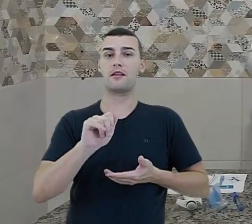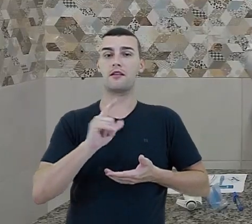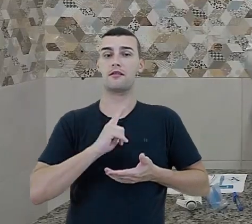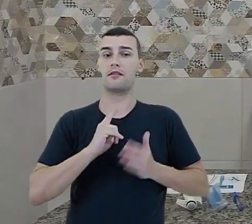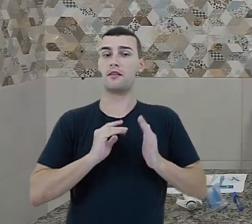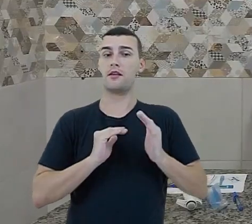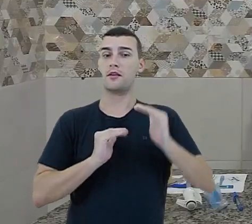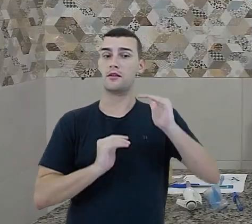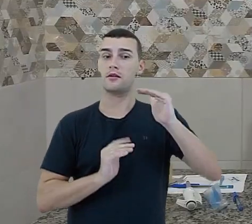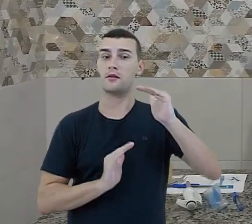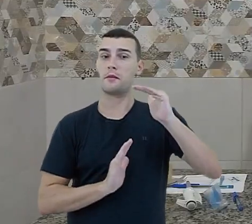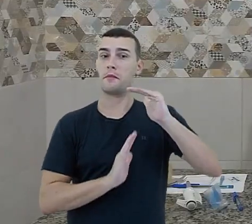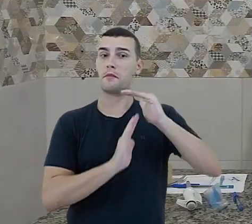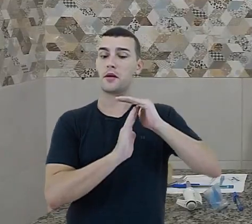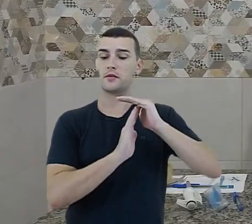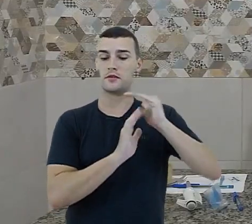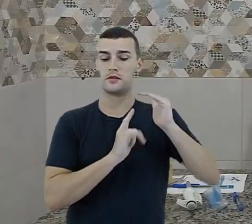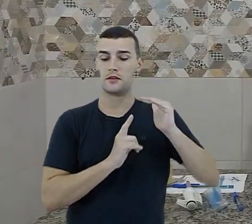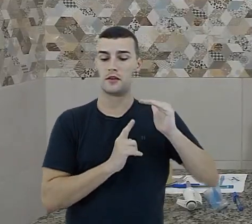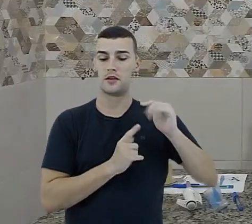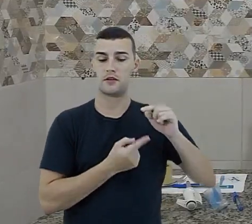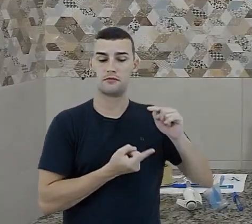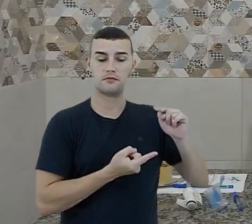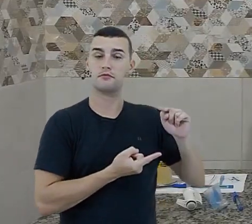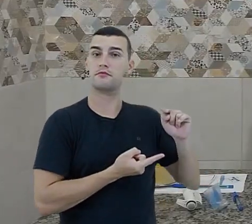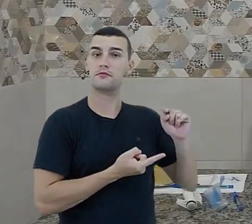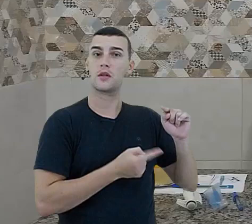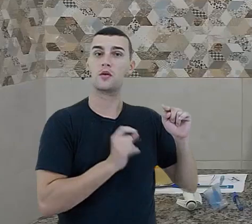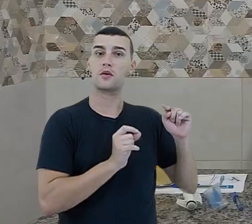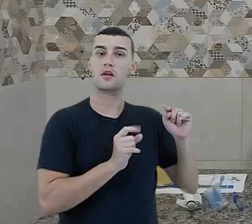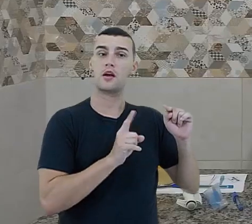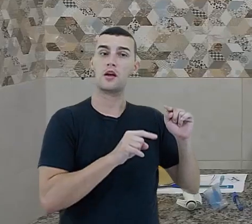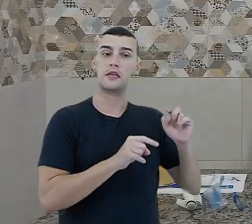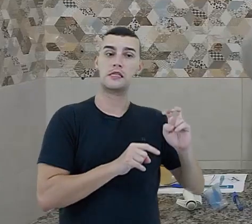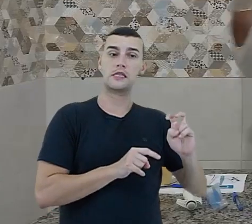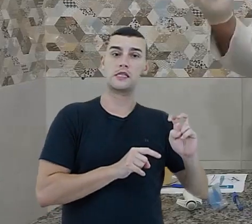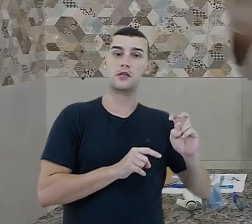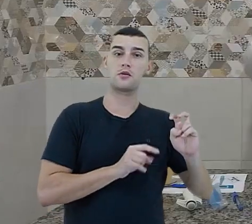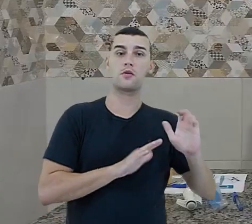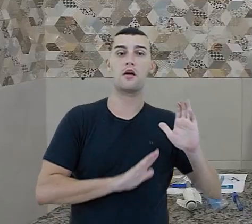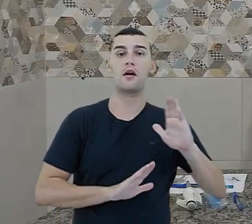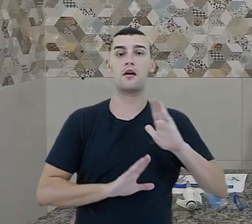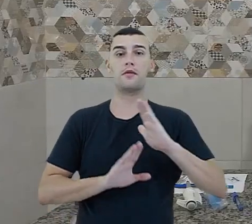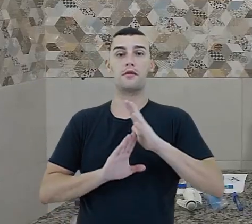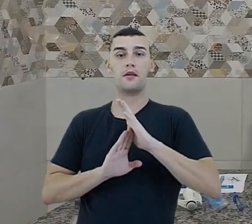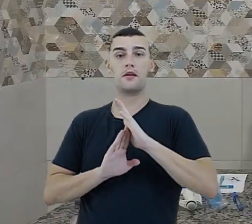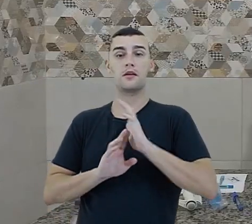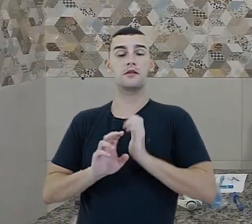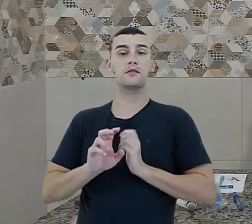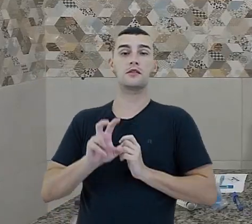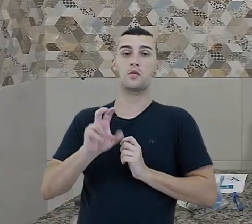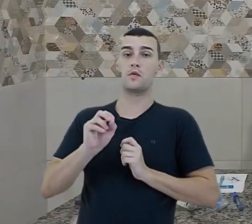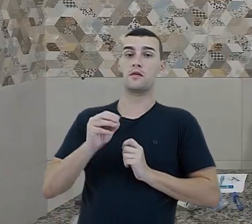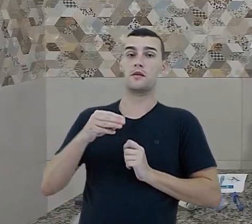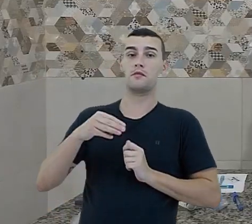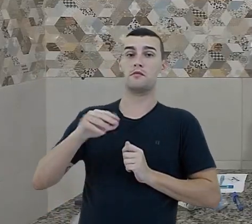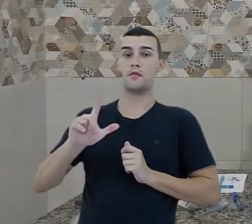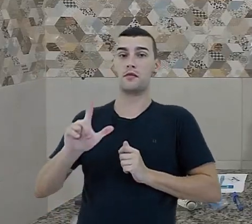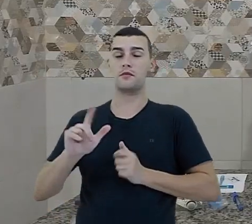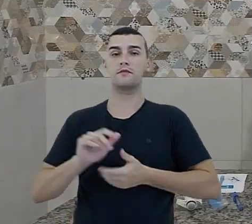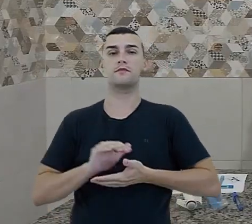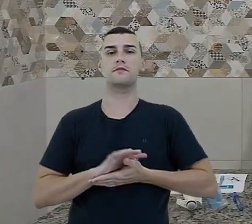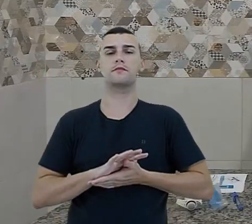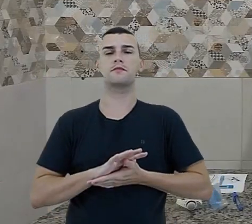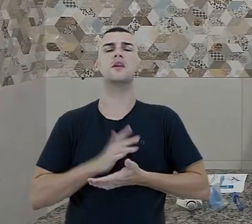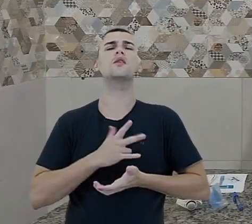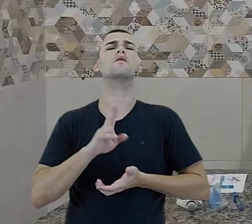de capacidade. Então, veja bem, aqui eu tenho uma faixa de capacidade de 5 a 50 microlitros.